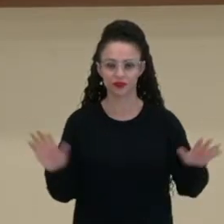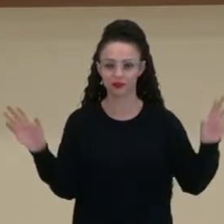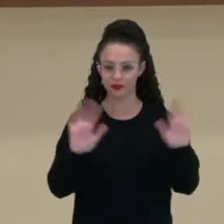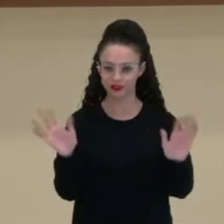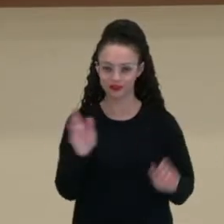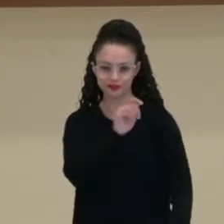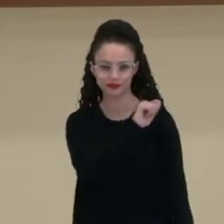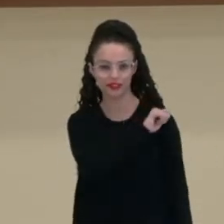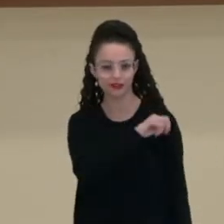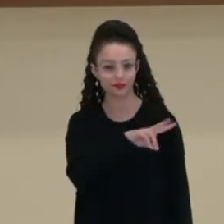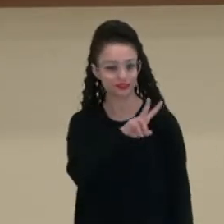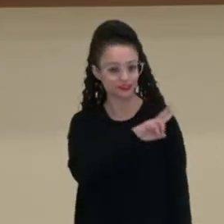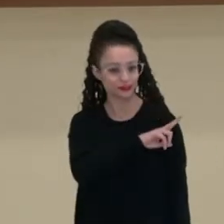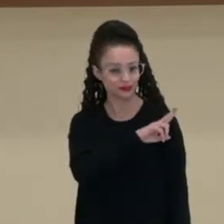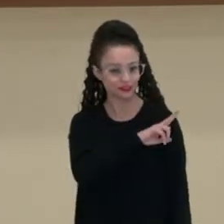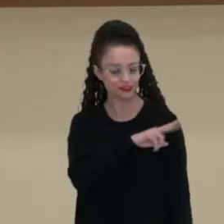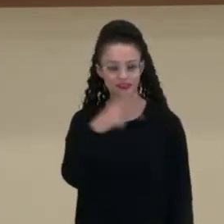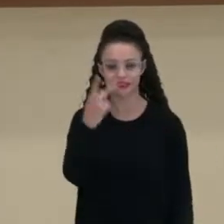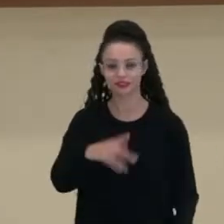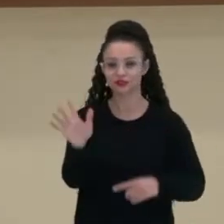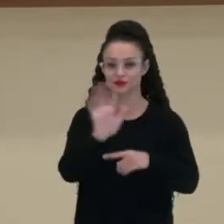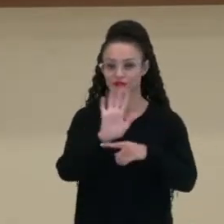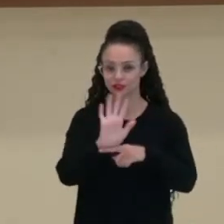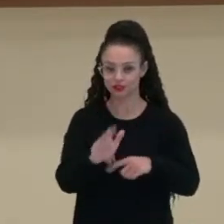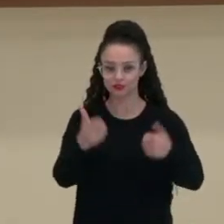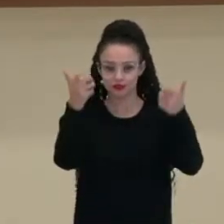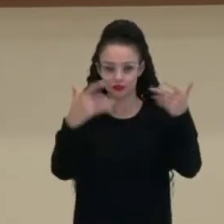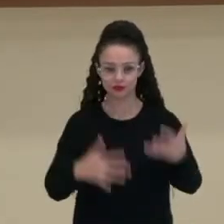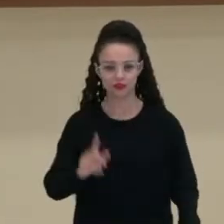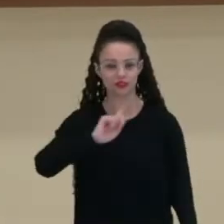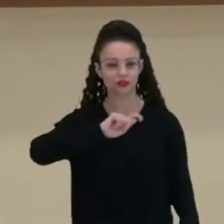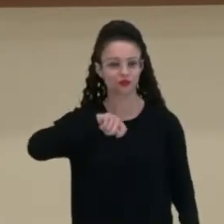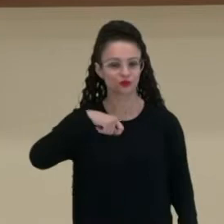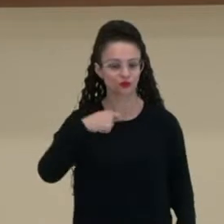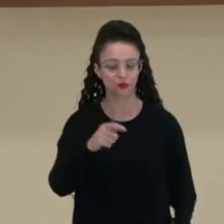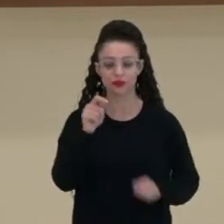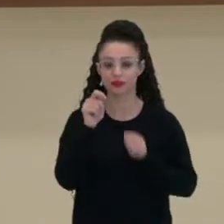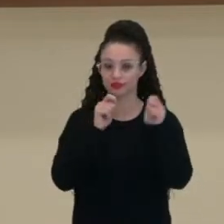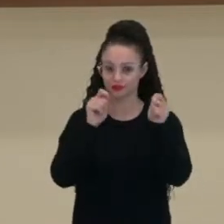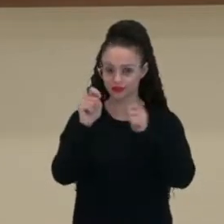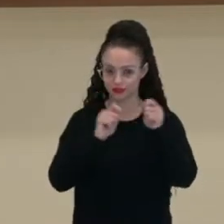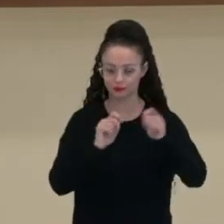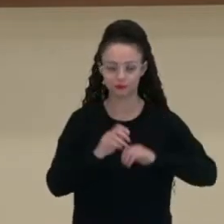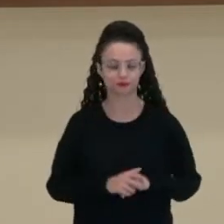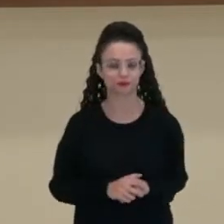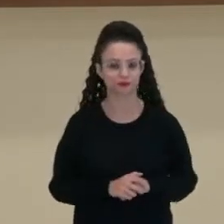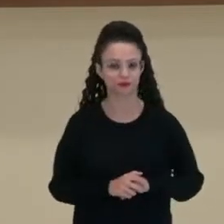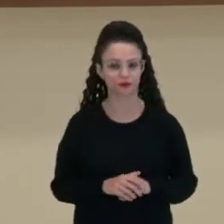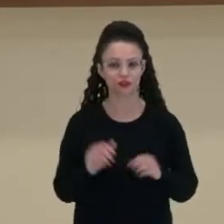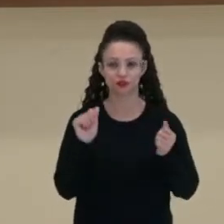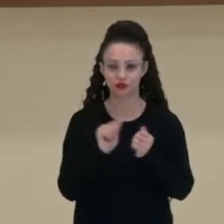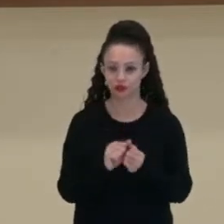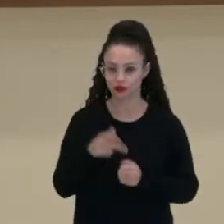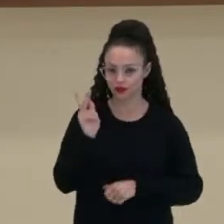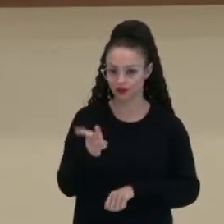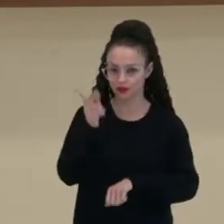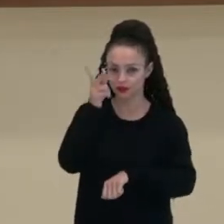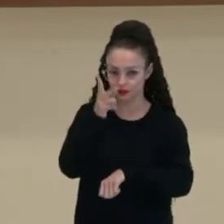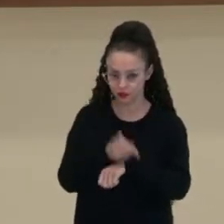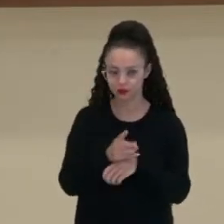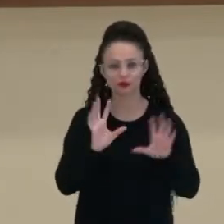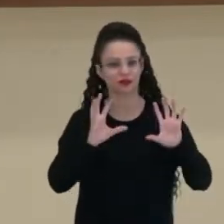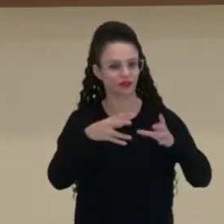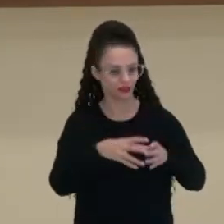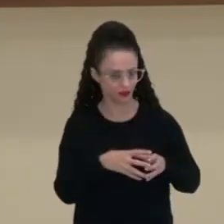Olá, estudantes da segunda série. Nesse vídeo, vamos falar sobre entrevista. Conosco no estúdio, além da